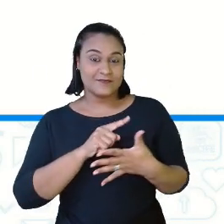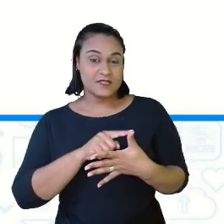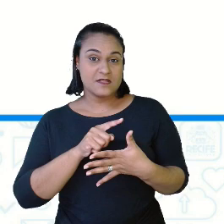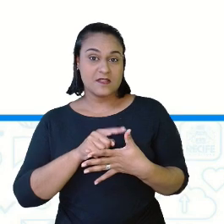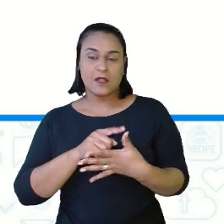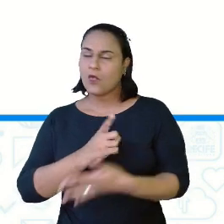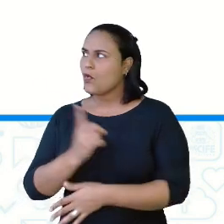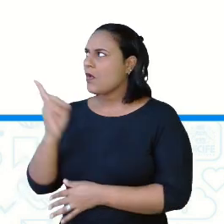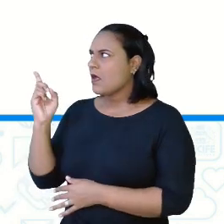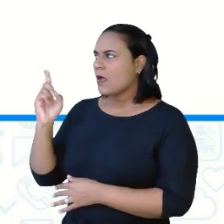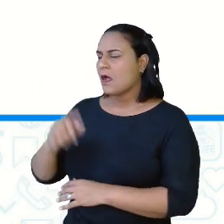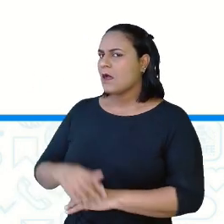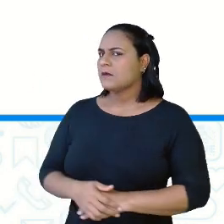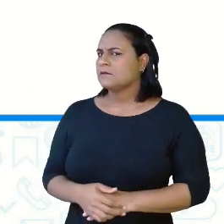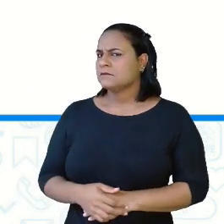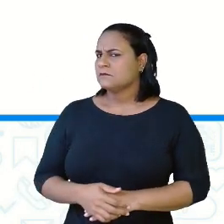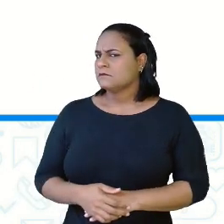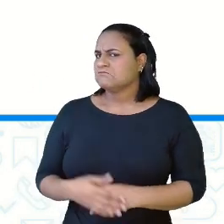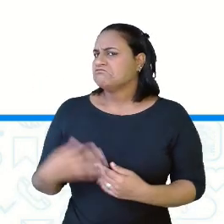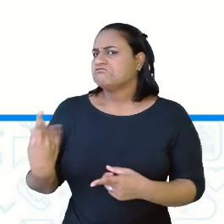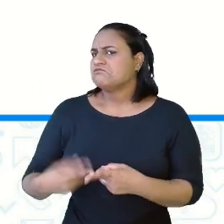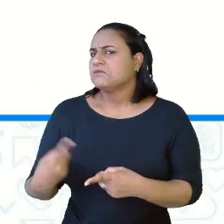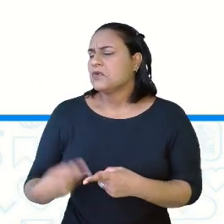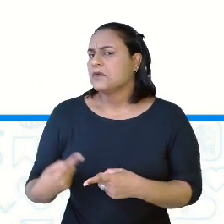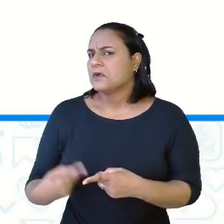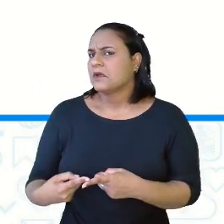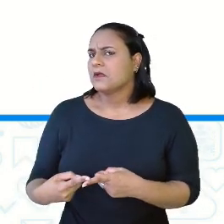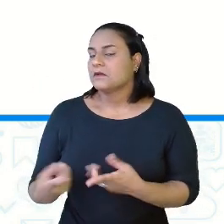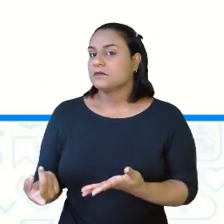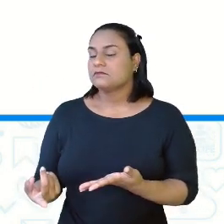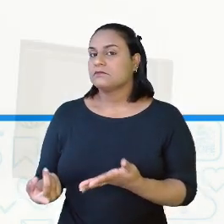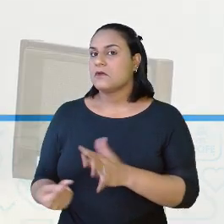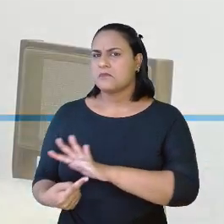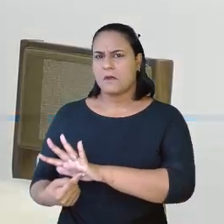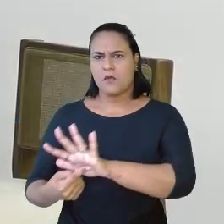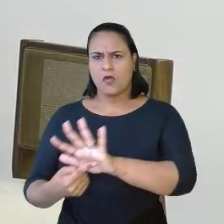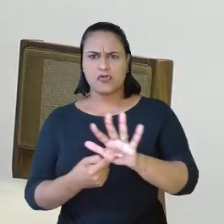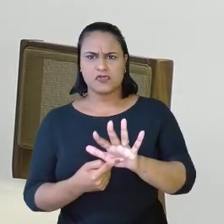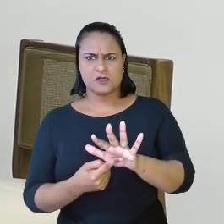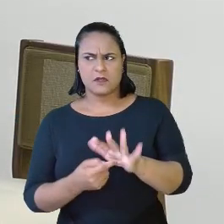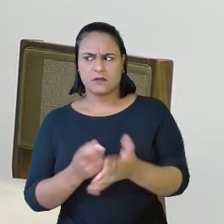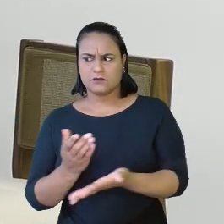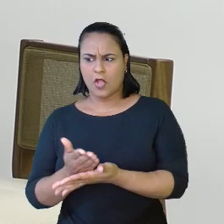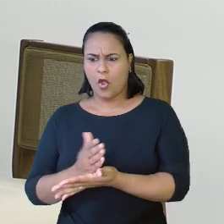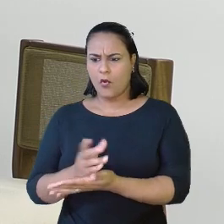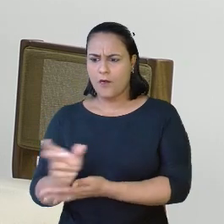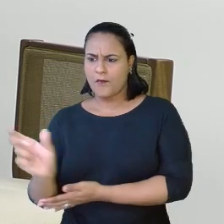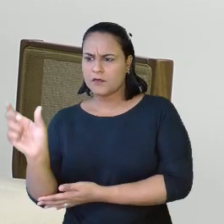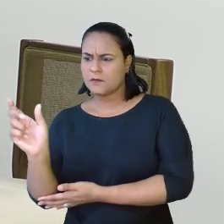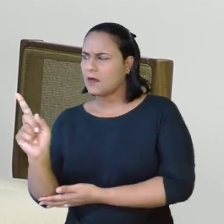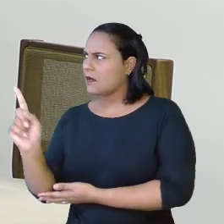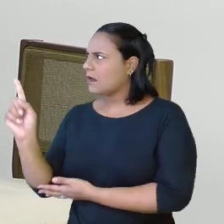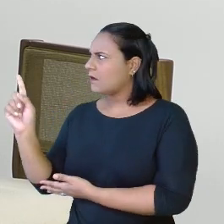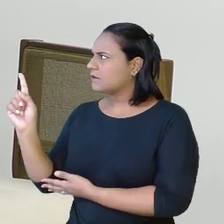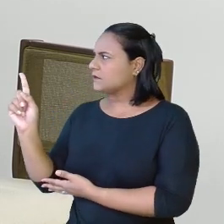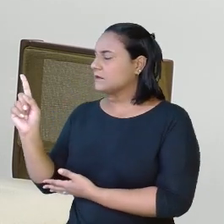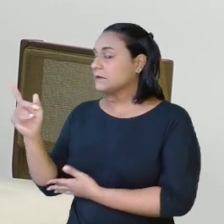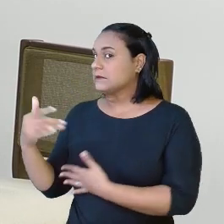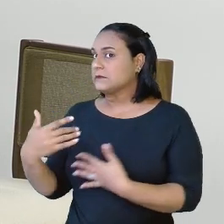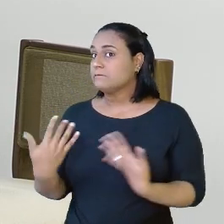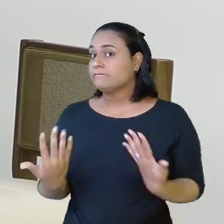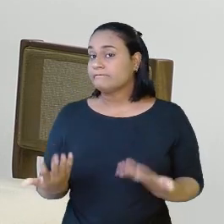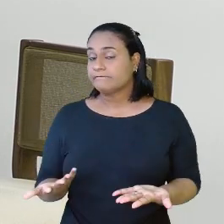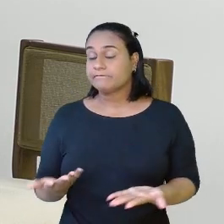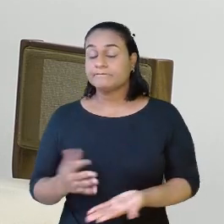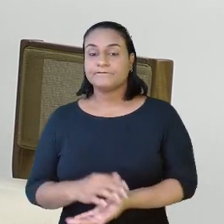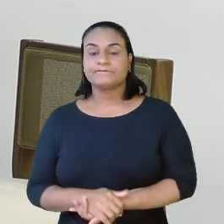e churros. Mas por que, professora Mauricéia, você trouxe estas palavras para a tela?